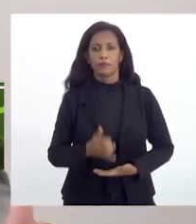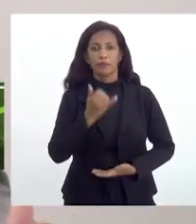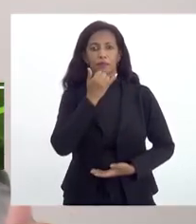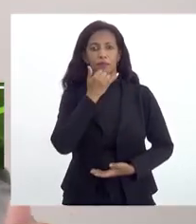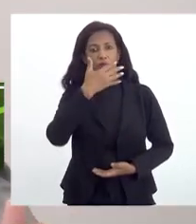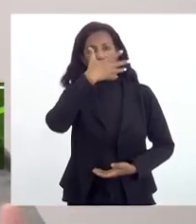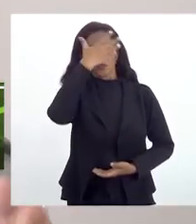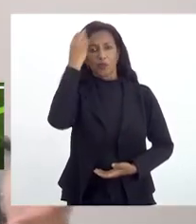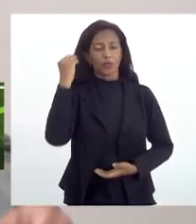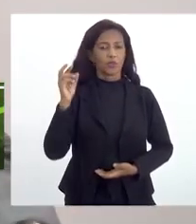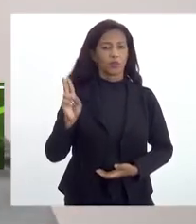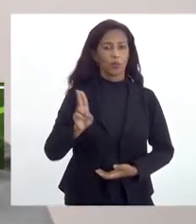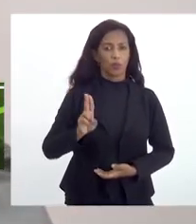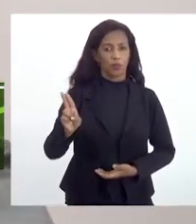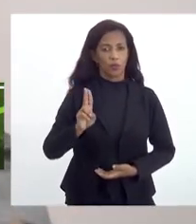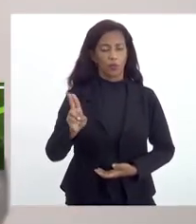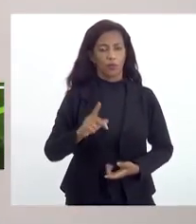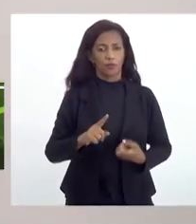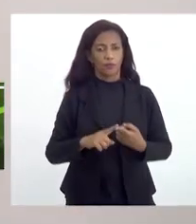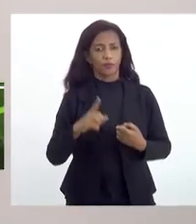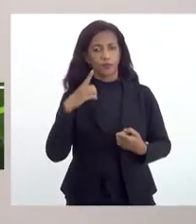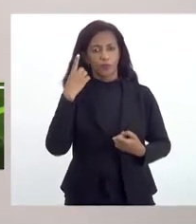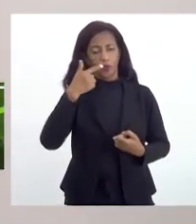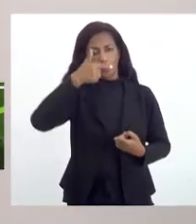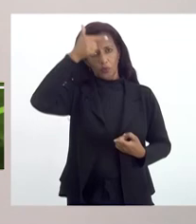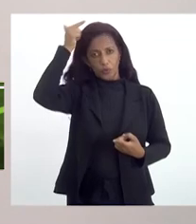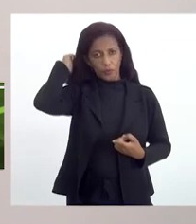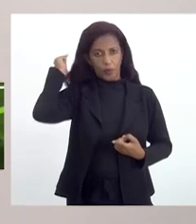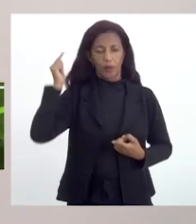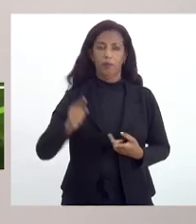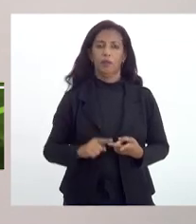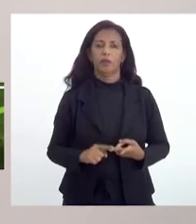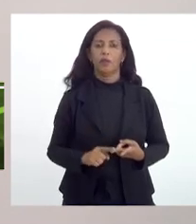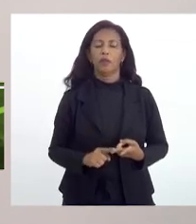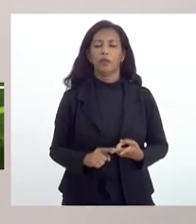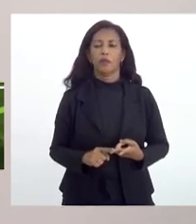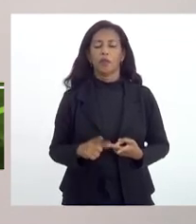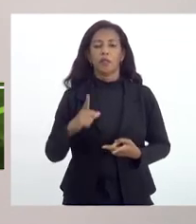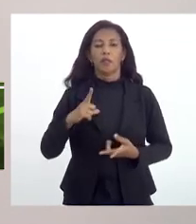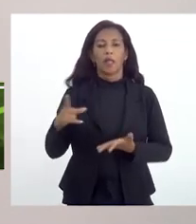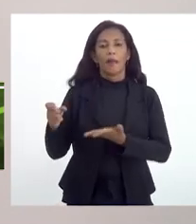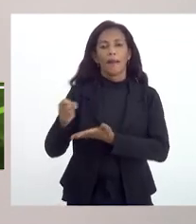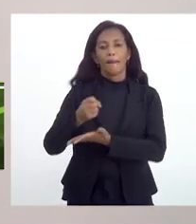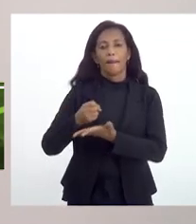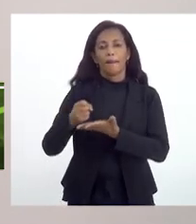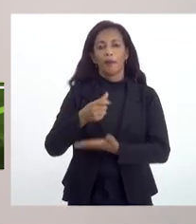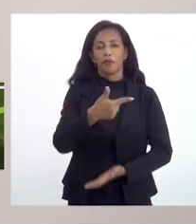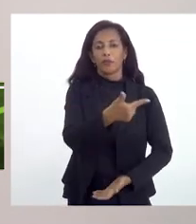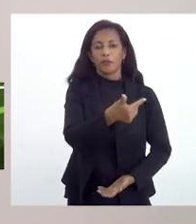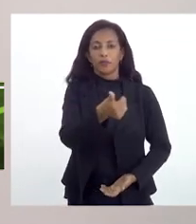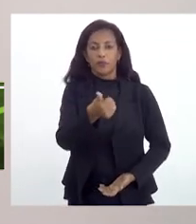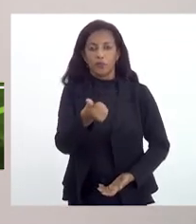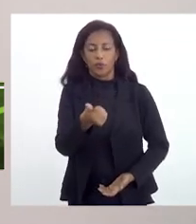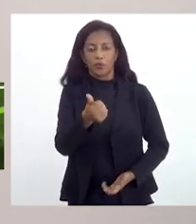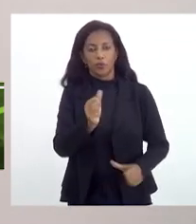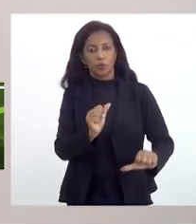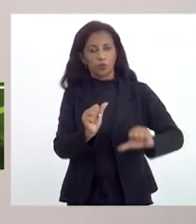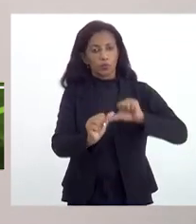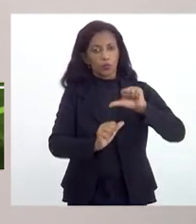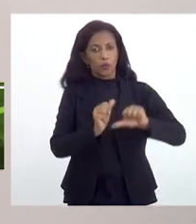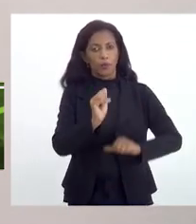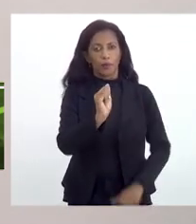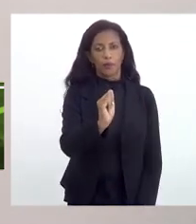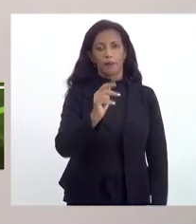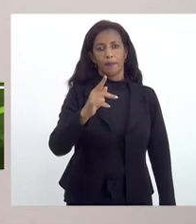algum nome, mas acho que foi pelo deputado Luiz Paulo, de usar a base de 21, reajustando pelo